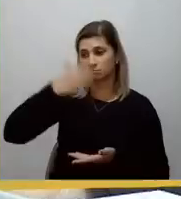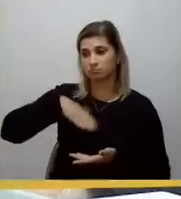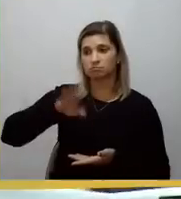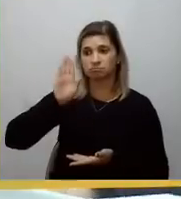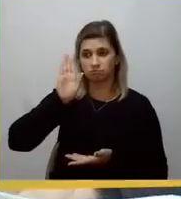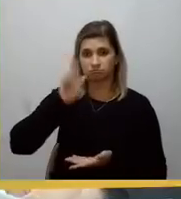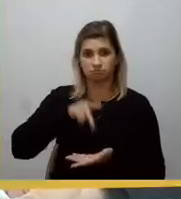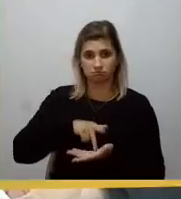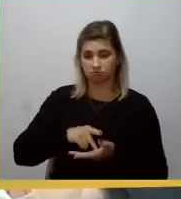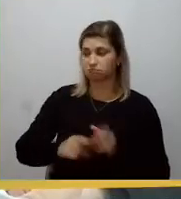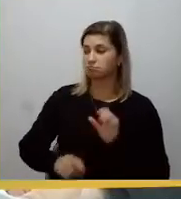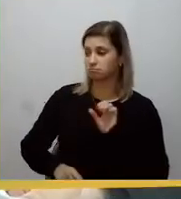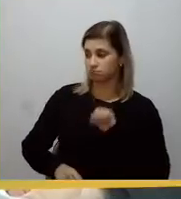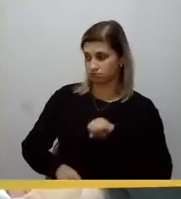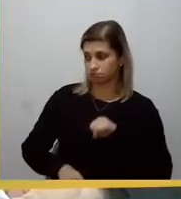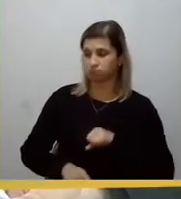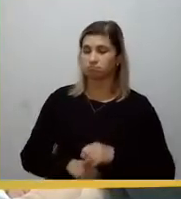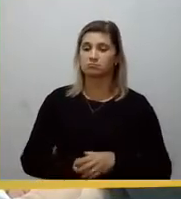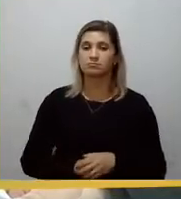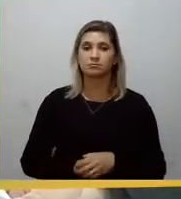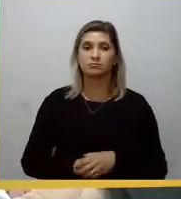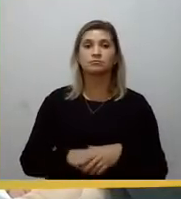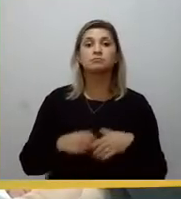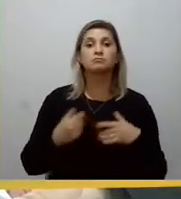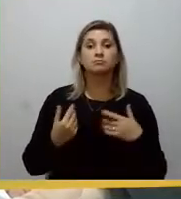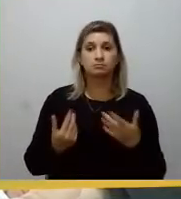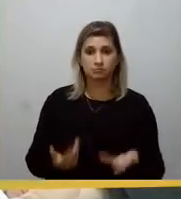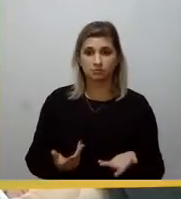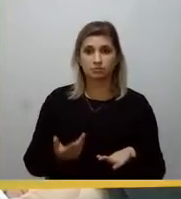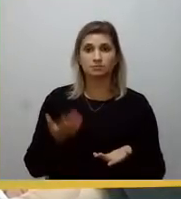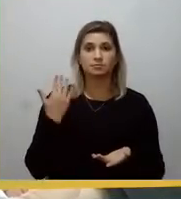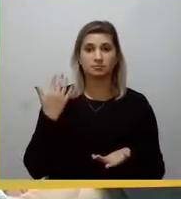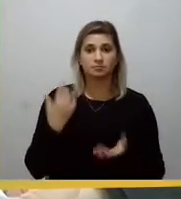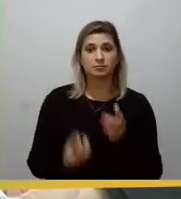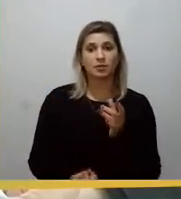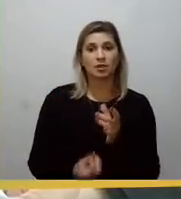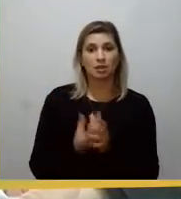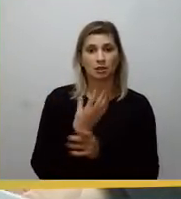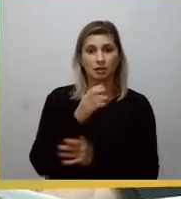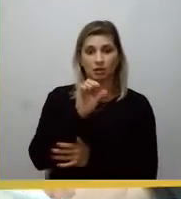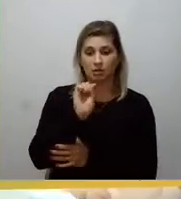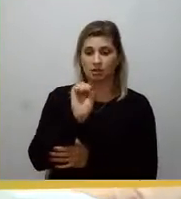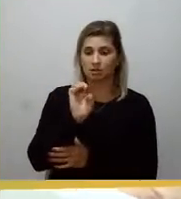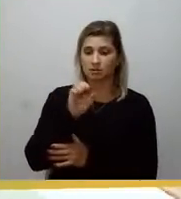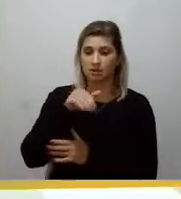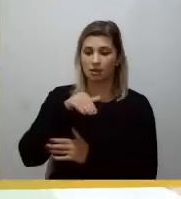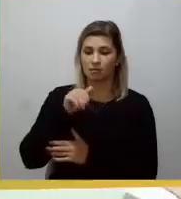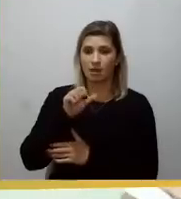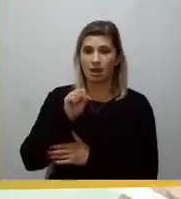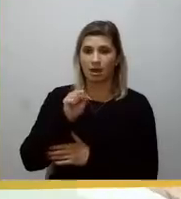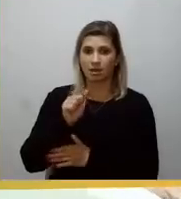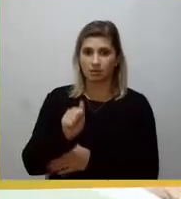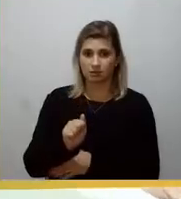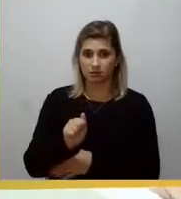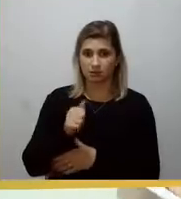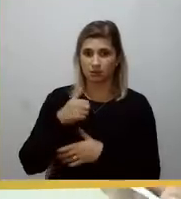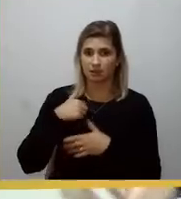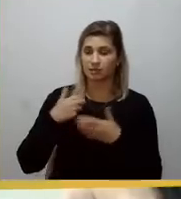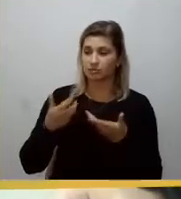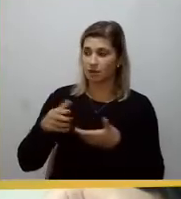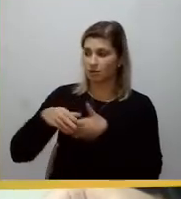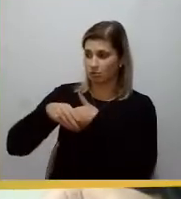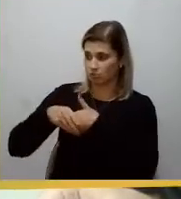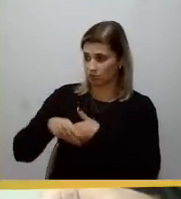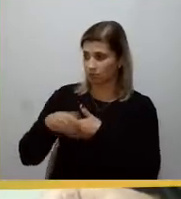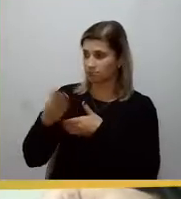Qual que foi o intuito na criação da Semasa? Vereador Jair, quero cumprimentar a Vossa Excelência,